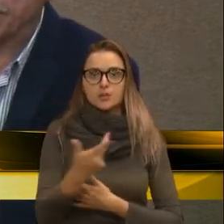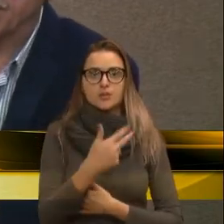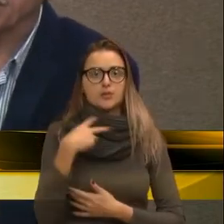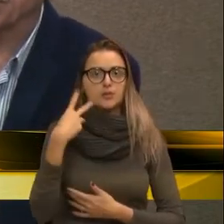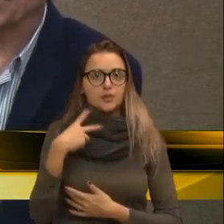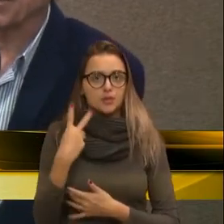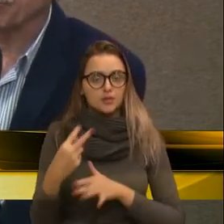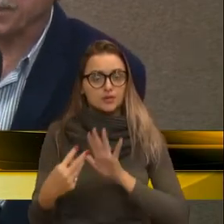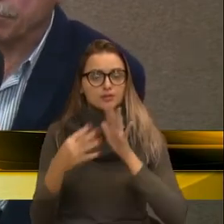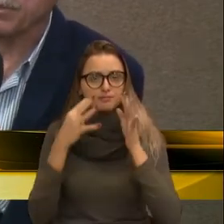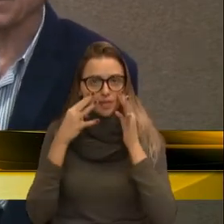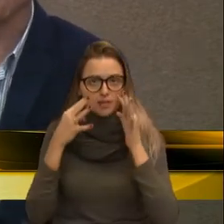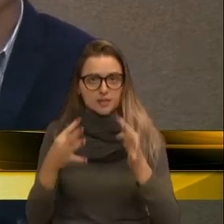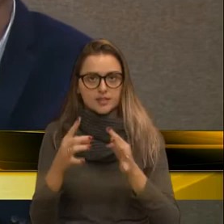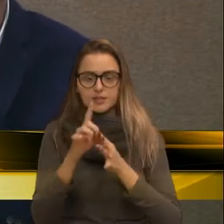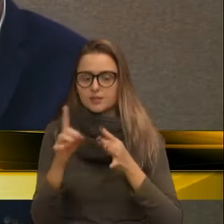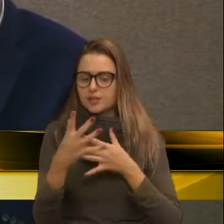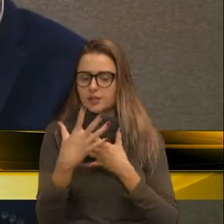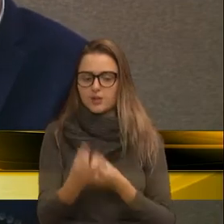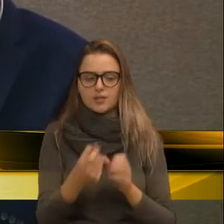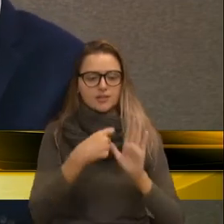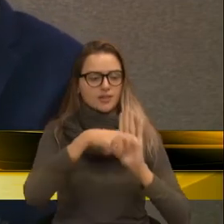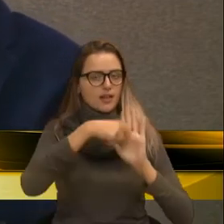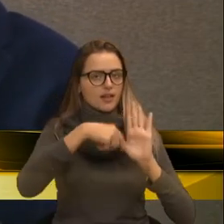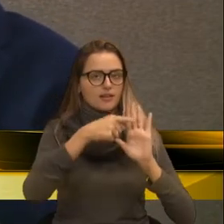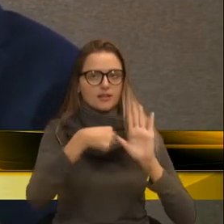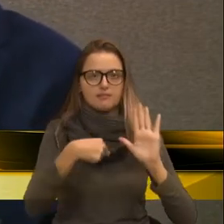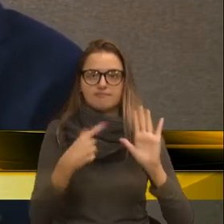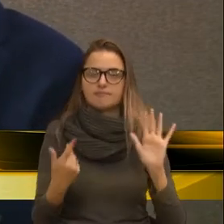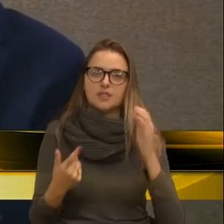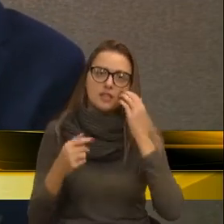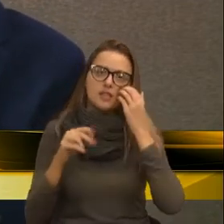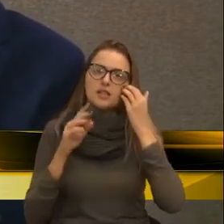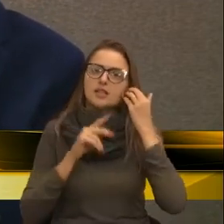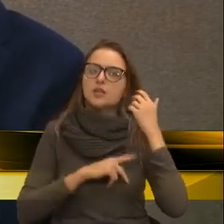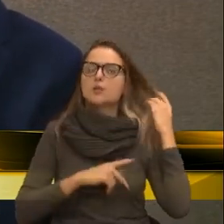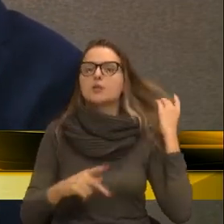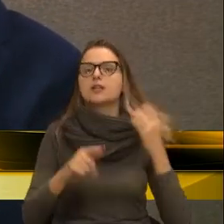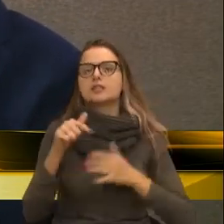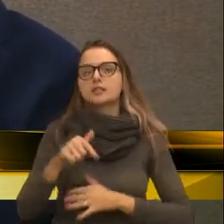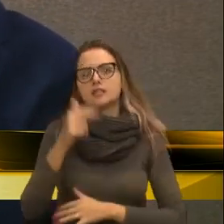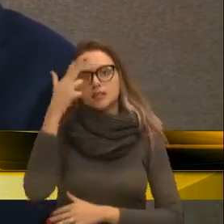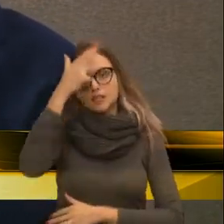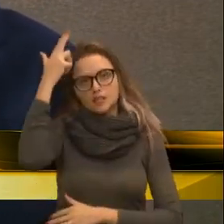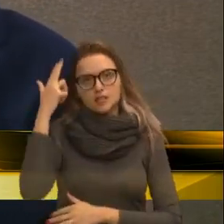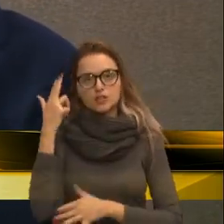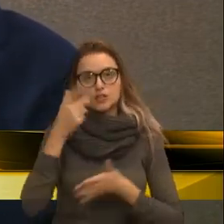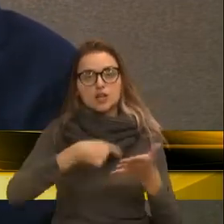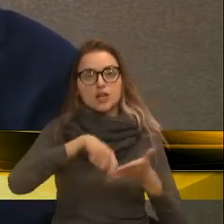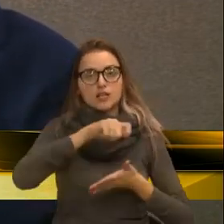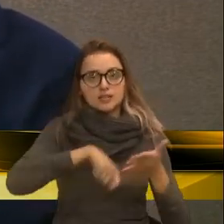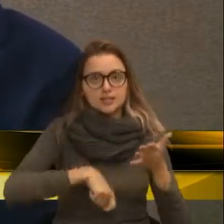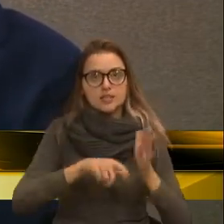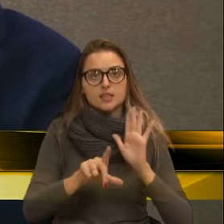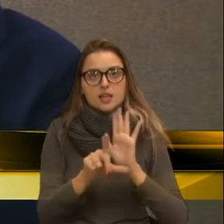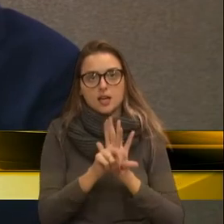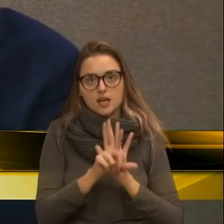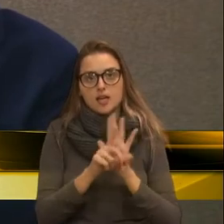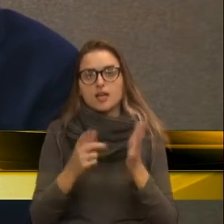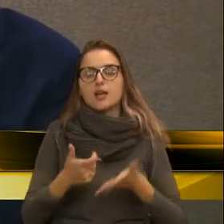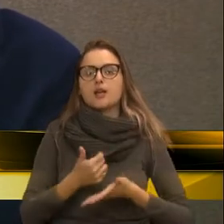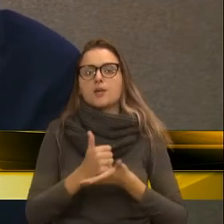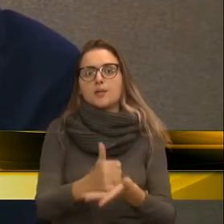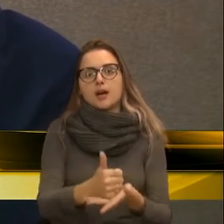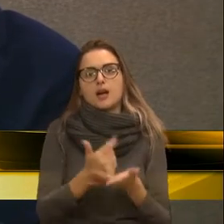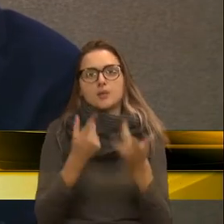esteja atento, que derrubemos esse voto imediatamente e que o presidente desta casa promulgue esta lei ao bem do